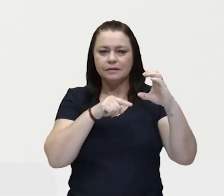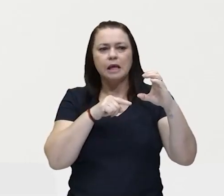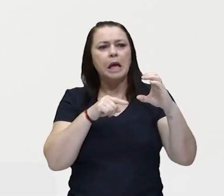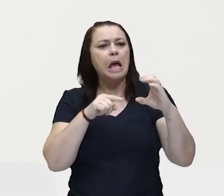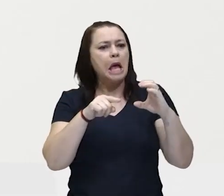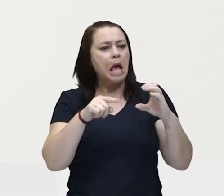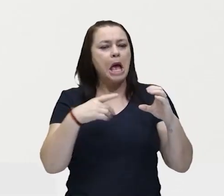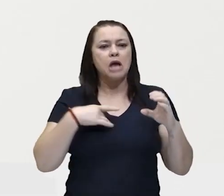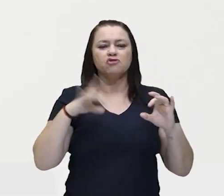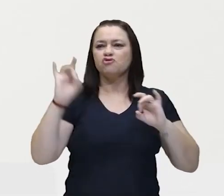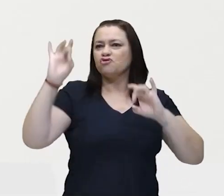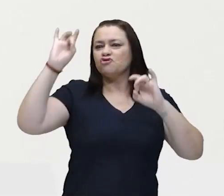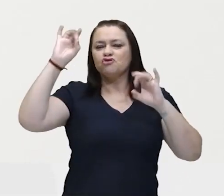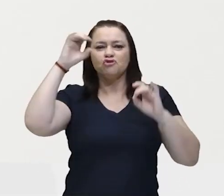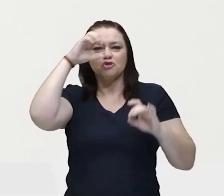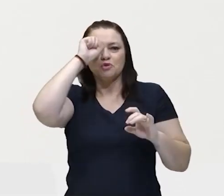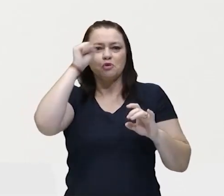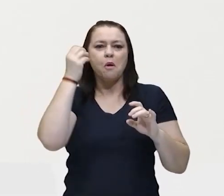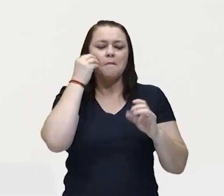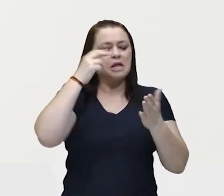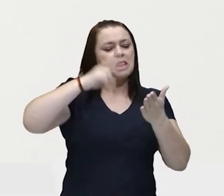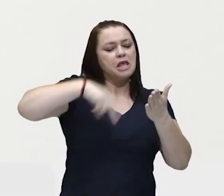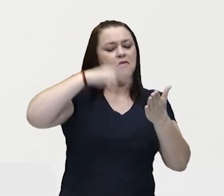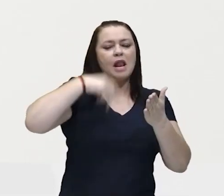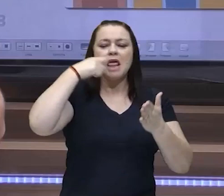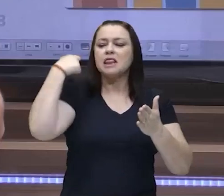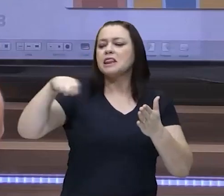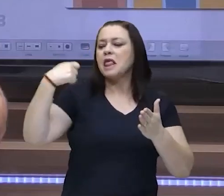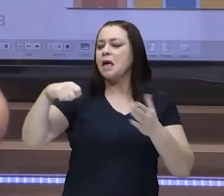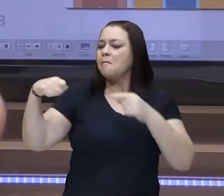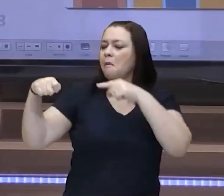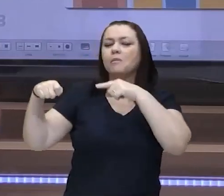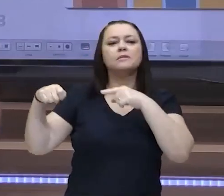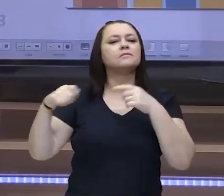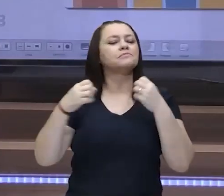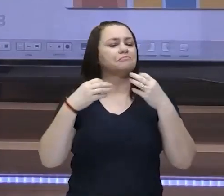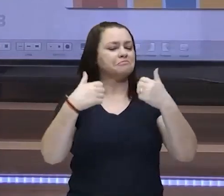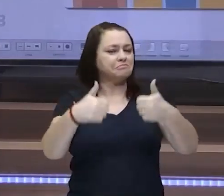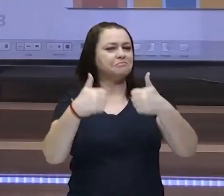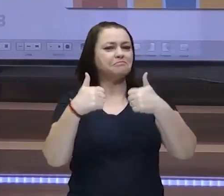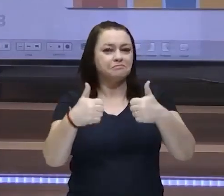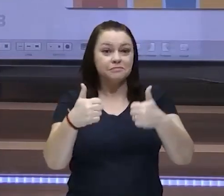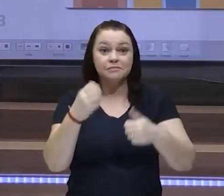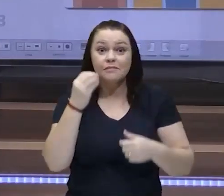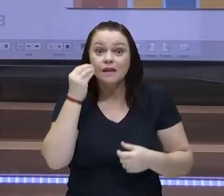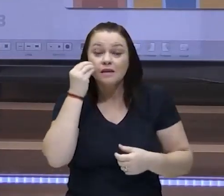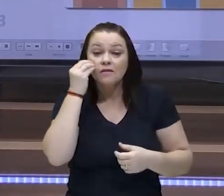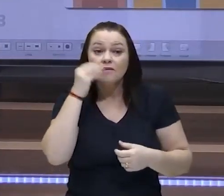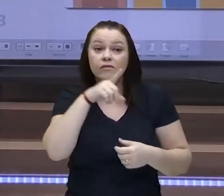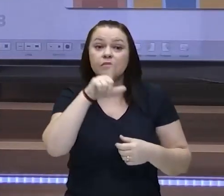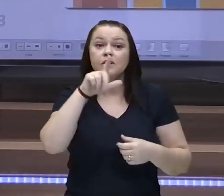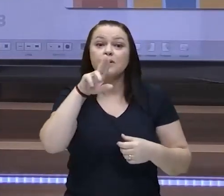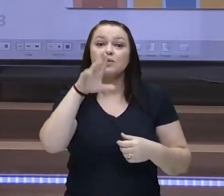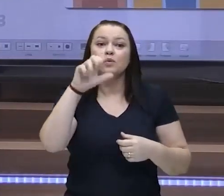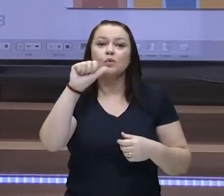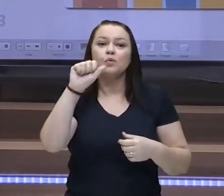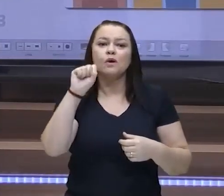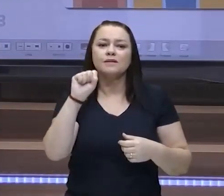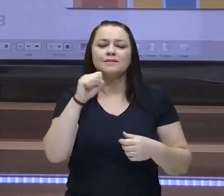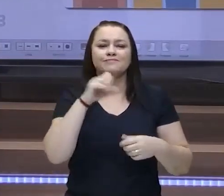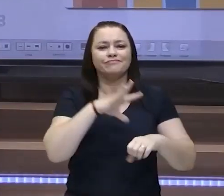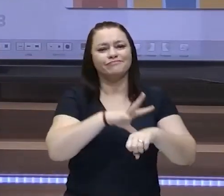chique, eu estou aprendendo a ler termômetro. Muito bem. Então, nós vimos aí que o Lucas ficou doente e a mãe dele teve que usar o quê?